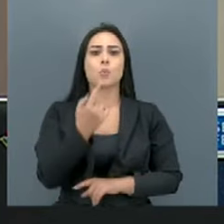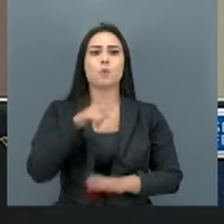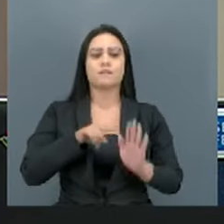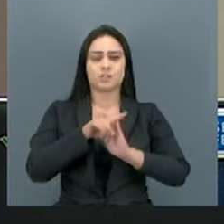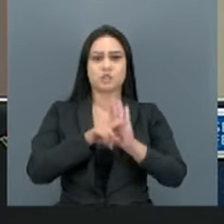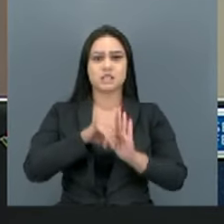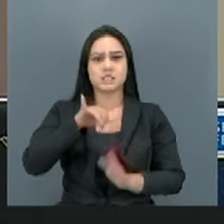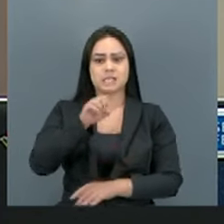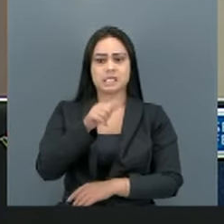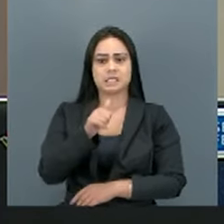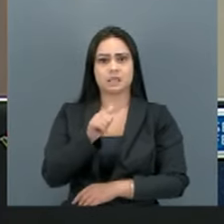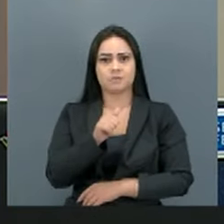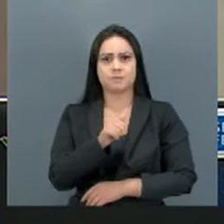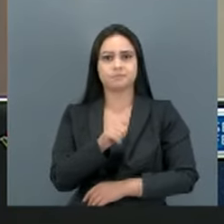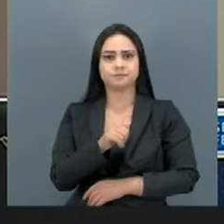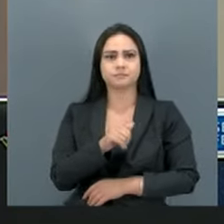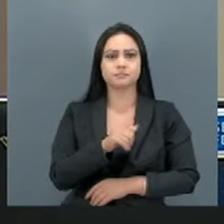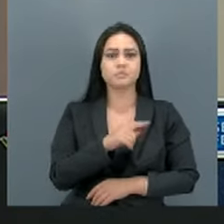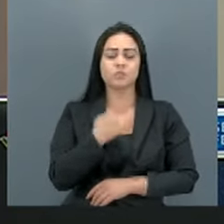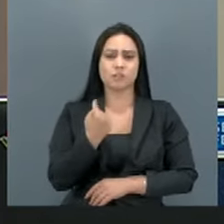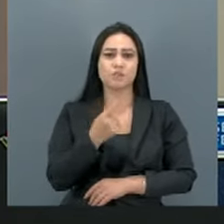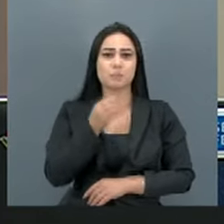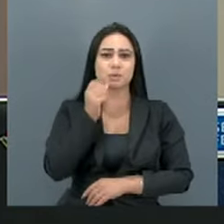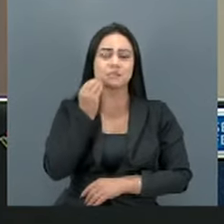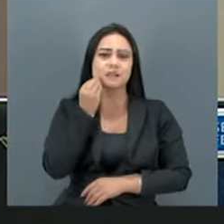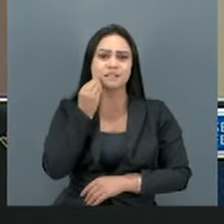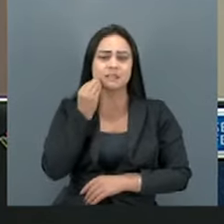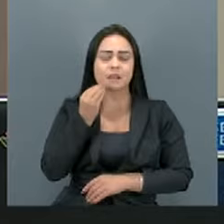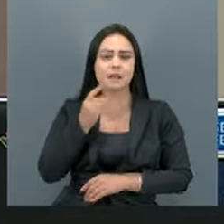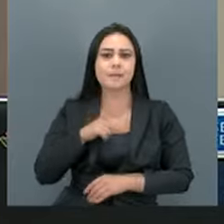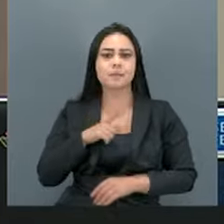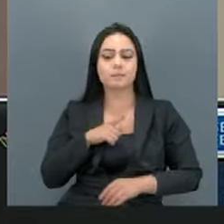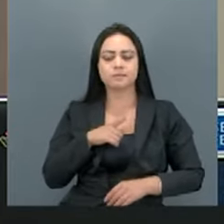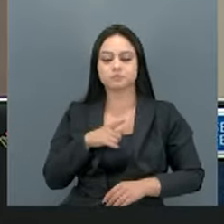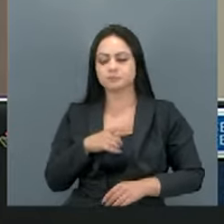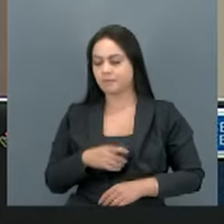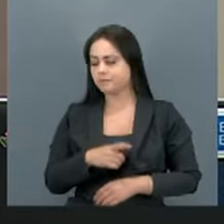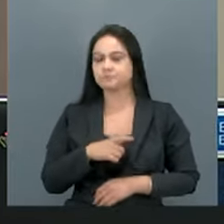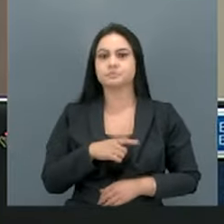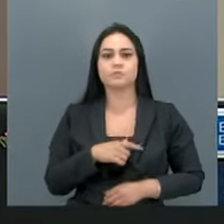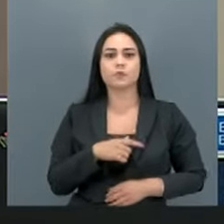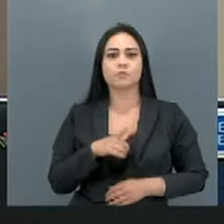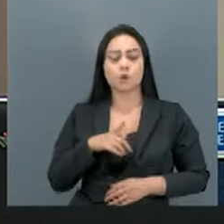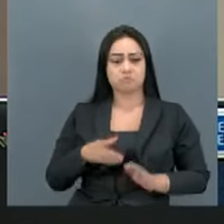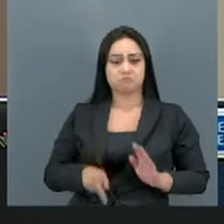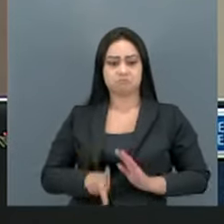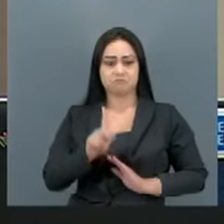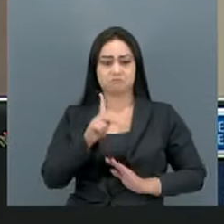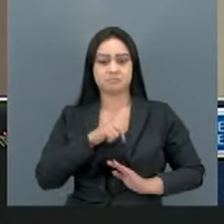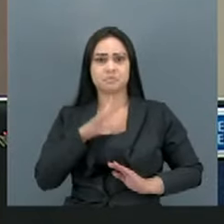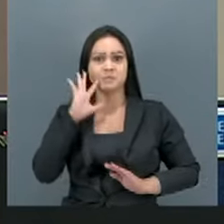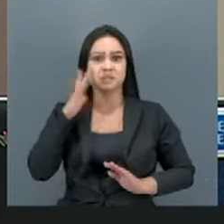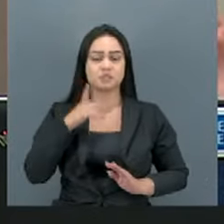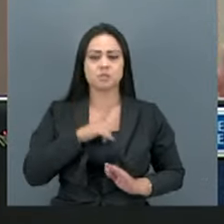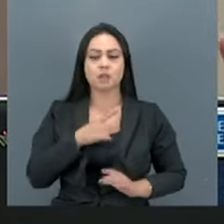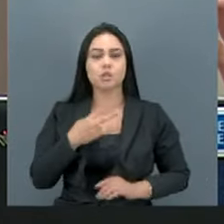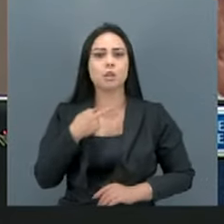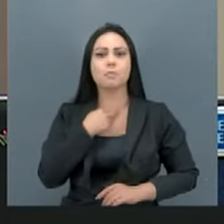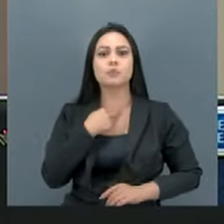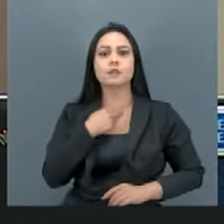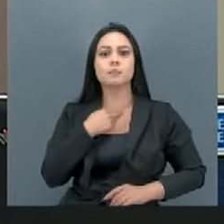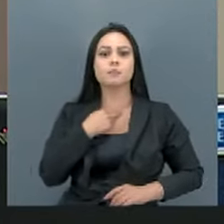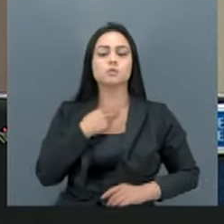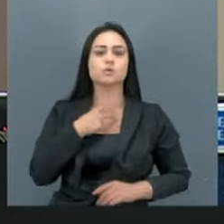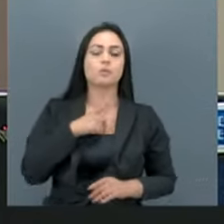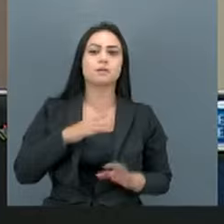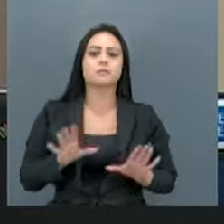que é o ISA. A gente vai tentar, nós pedimos prorrogação, foi concedida a prorrogação, e a gente tem que enveredar. A gente não pode